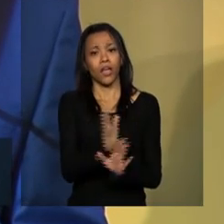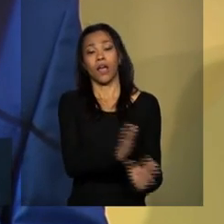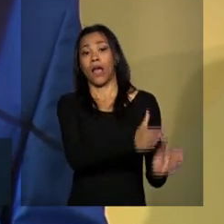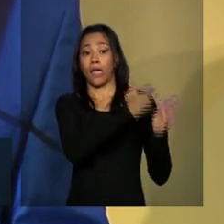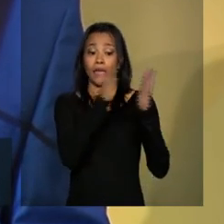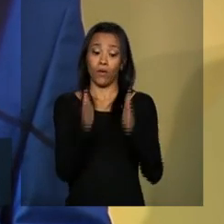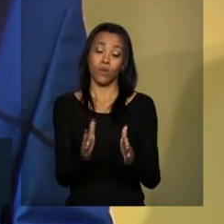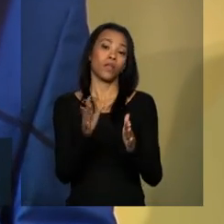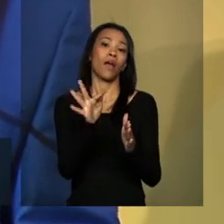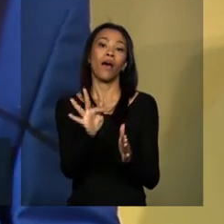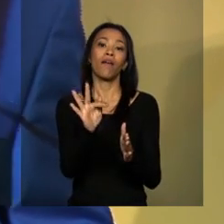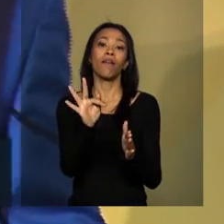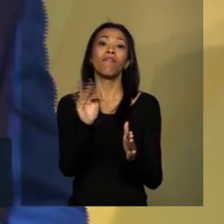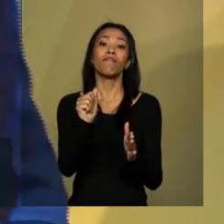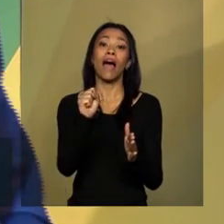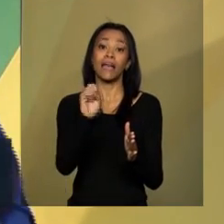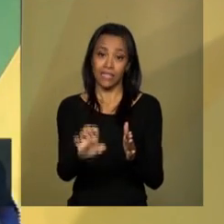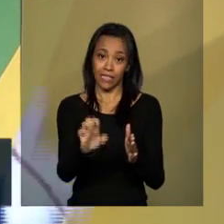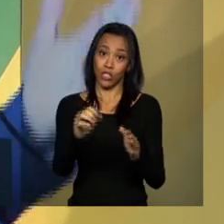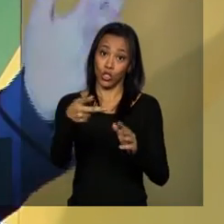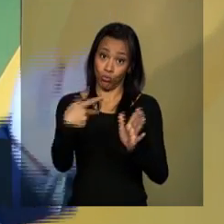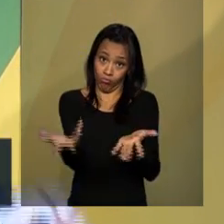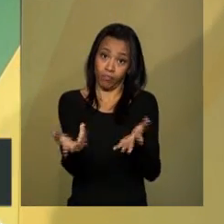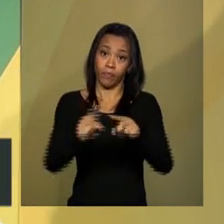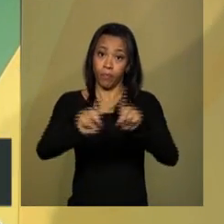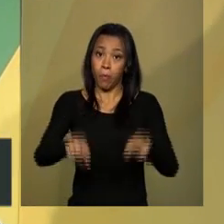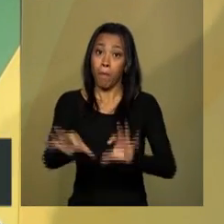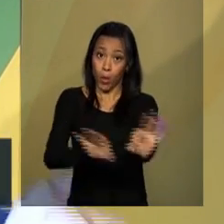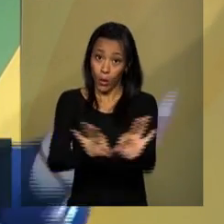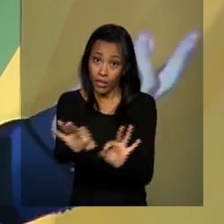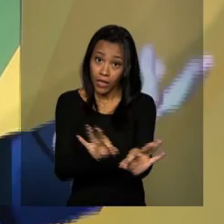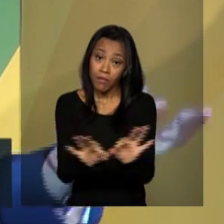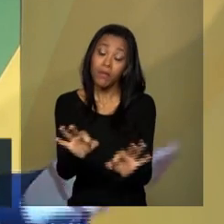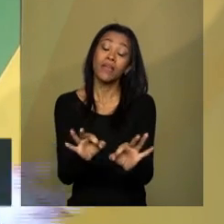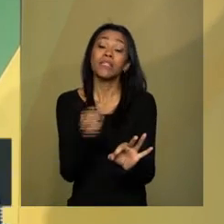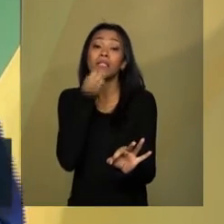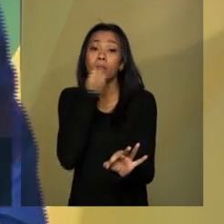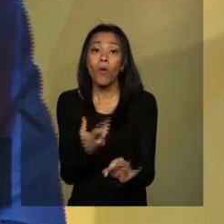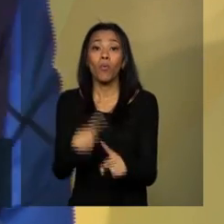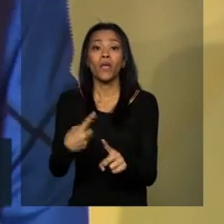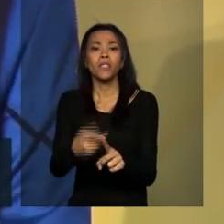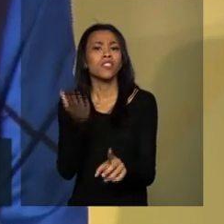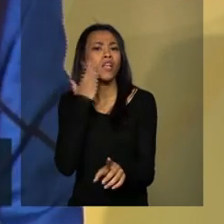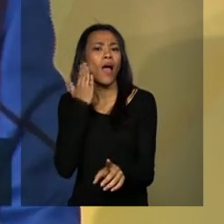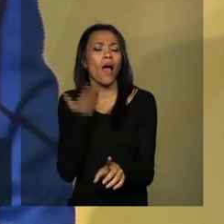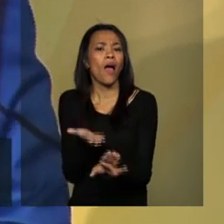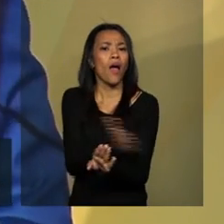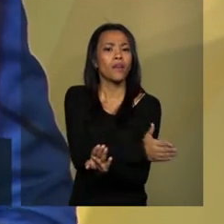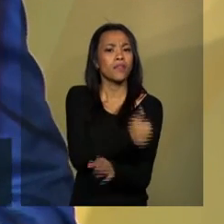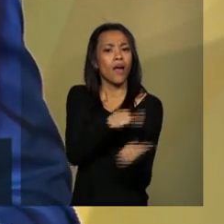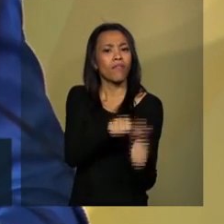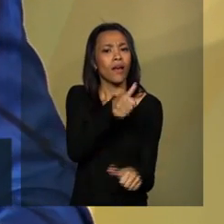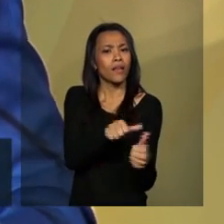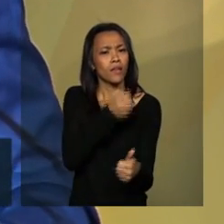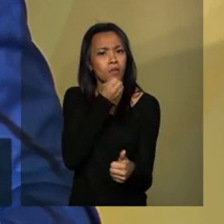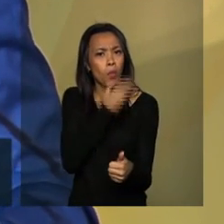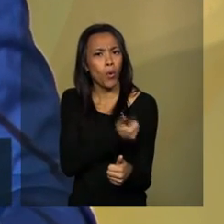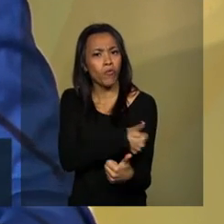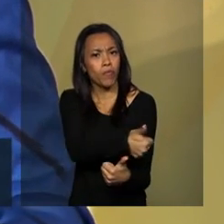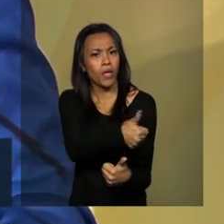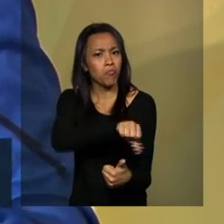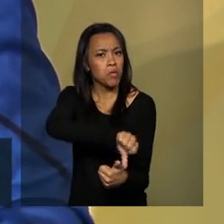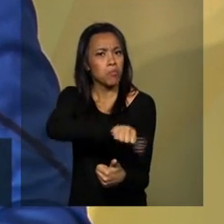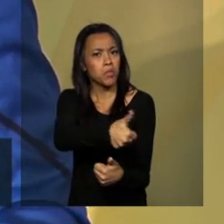fazer um balanço do que já foi feito pelo programa ano passado. Como vimos no vídeo que foi apresentado, eu só queria enfatizar aqui,